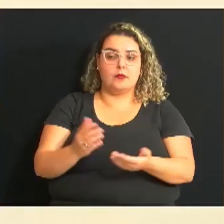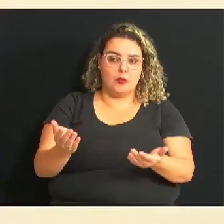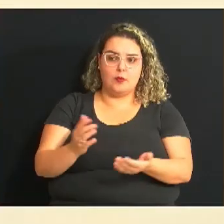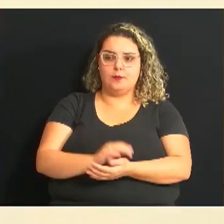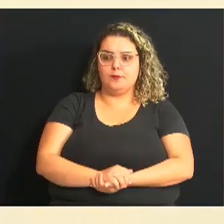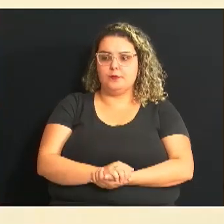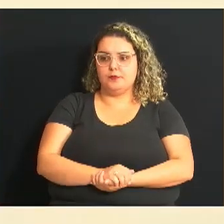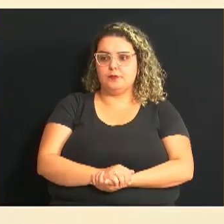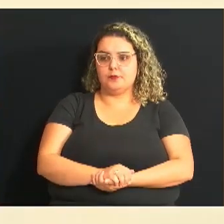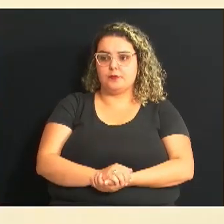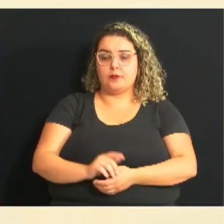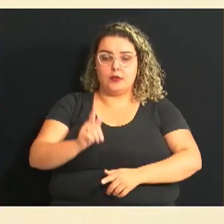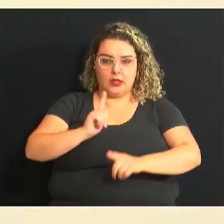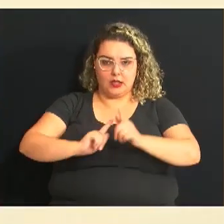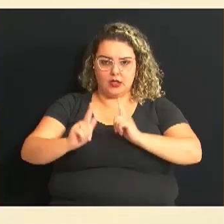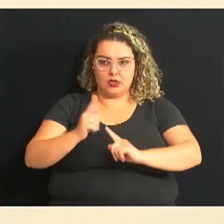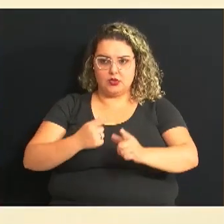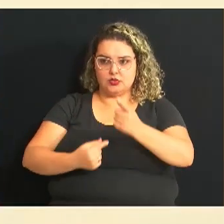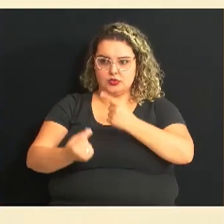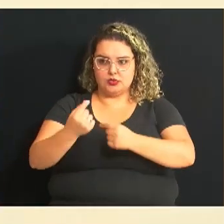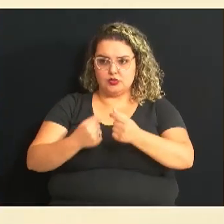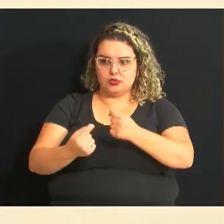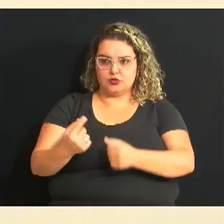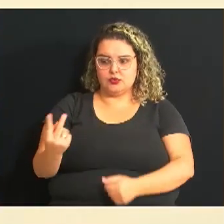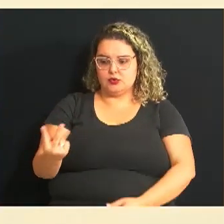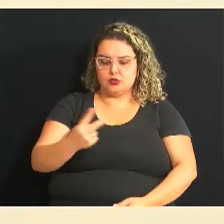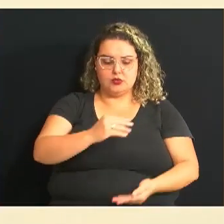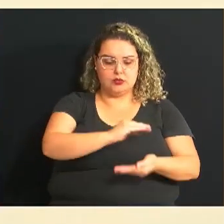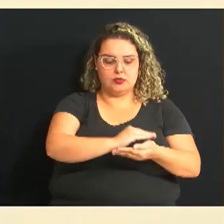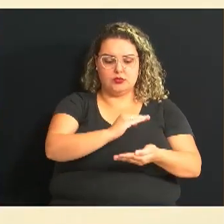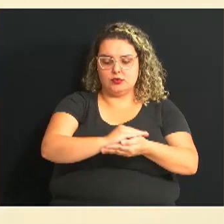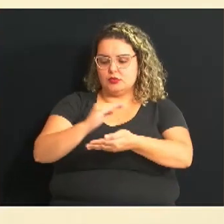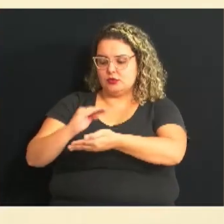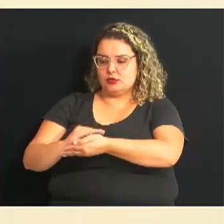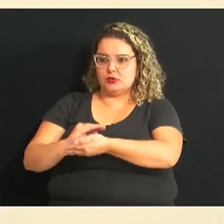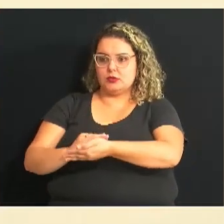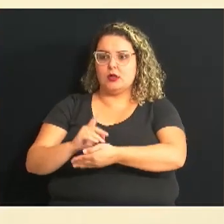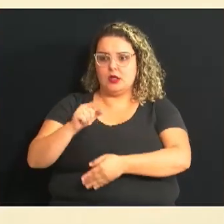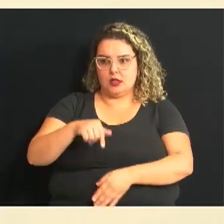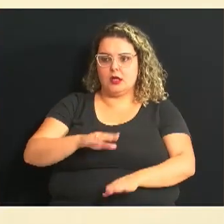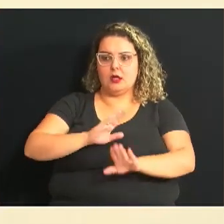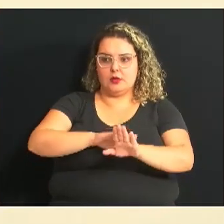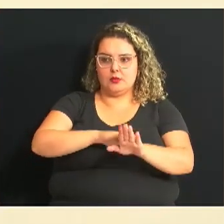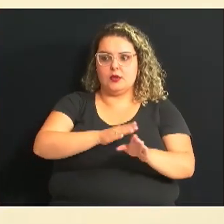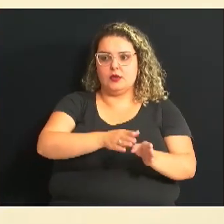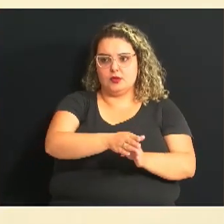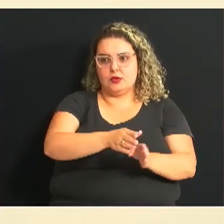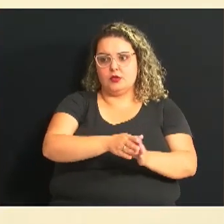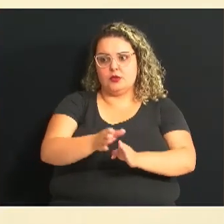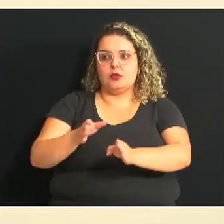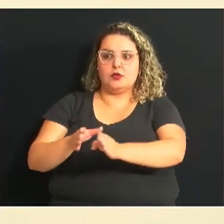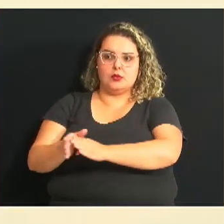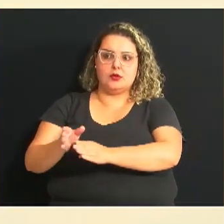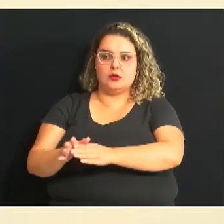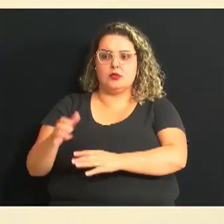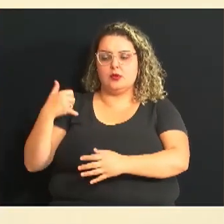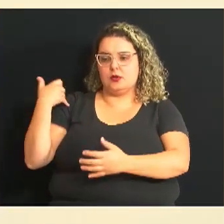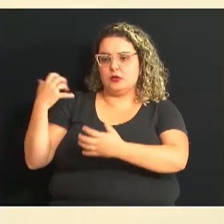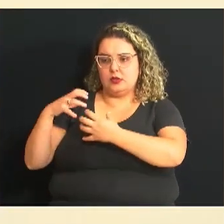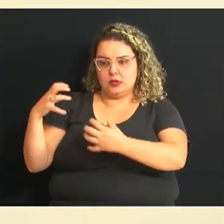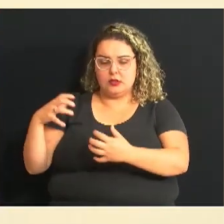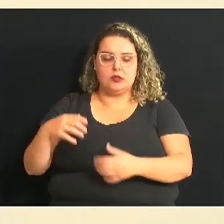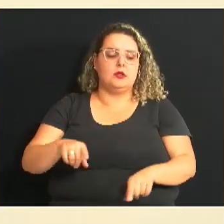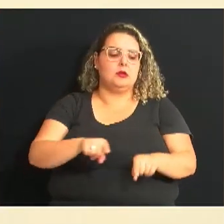A gestão dos recursos dos dois fundos são dos conselhos, né? Tanto o fundo da pessoa idosa quanto o fundo da